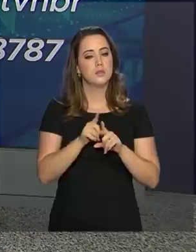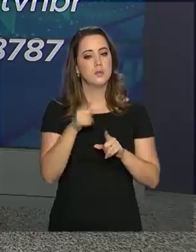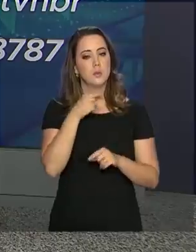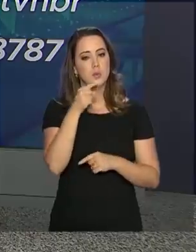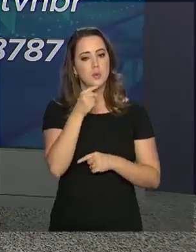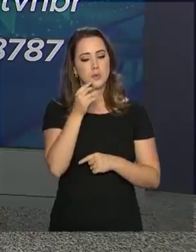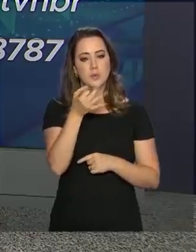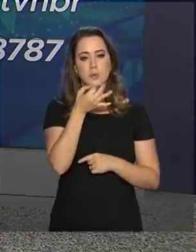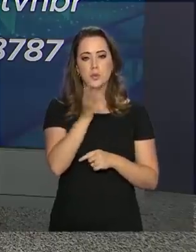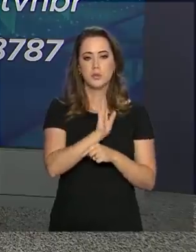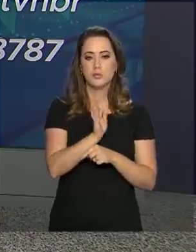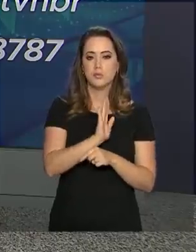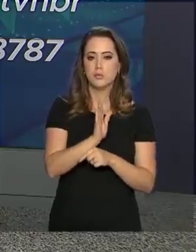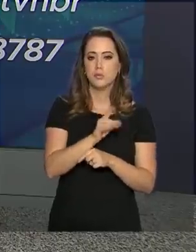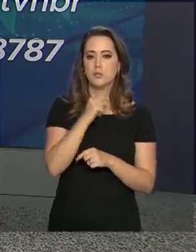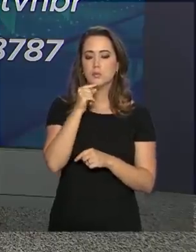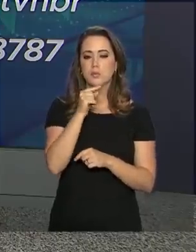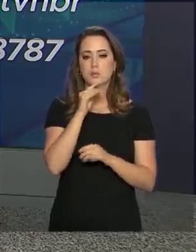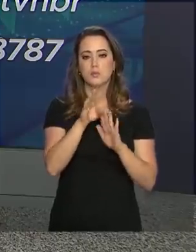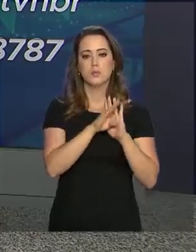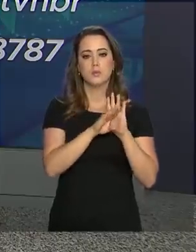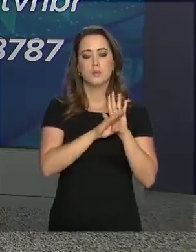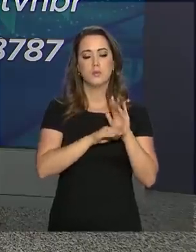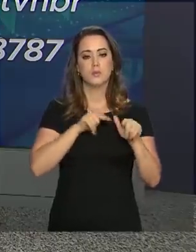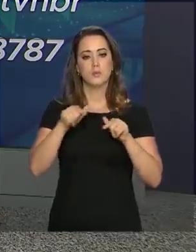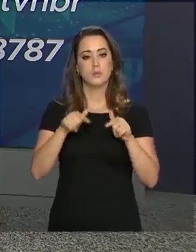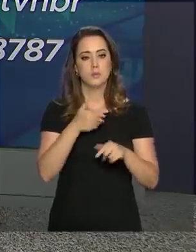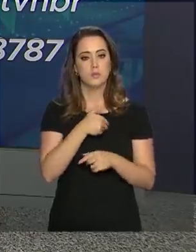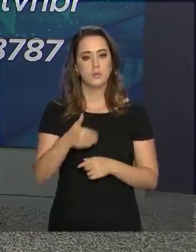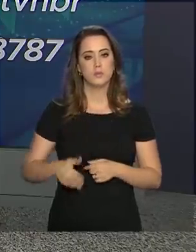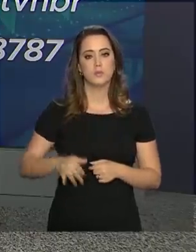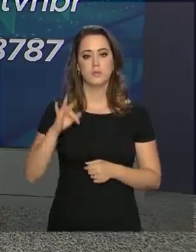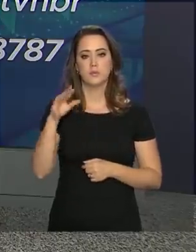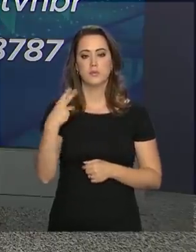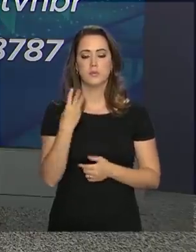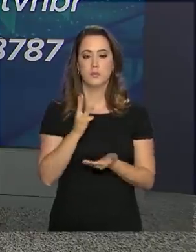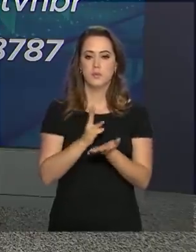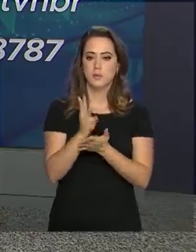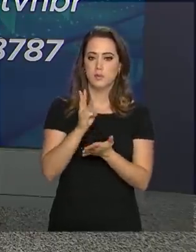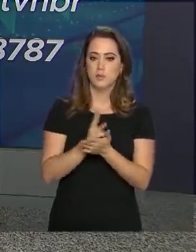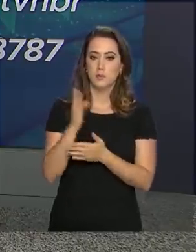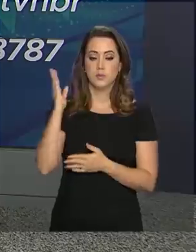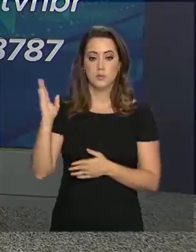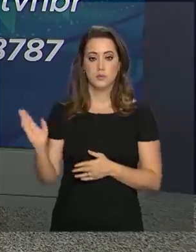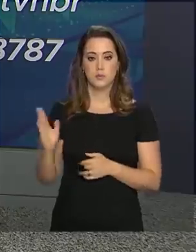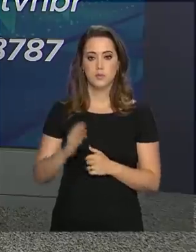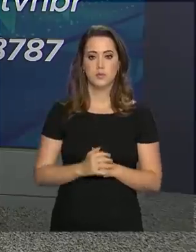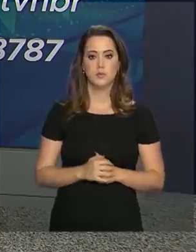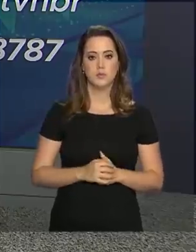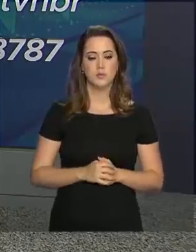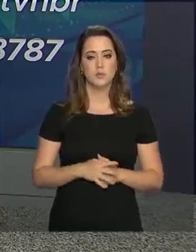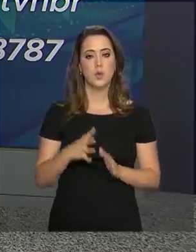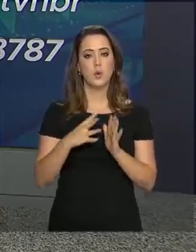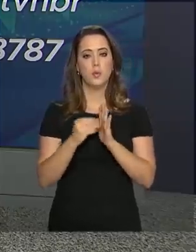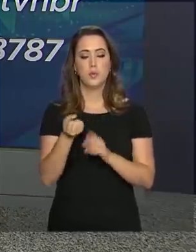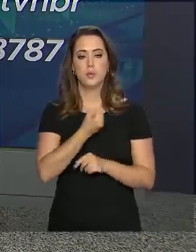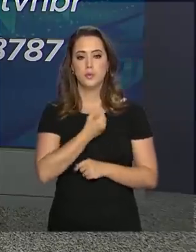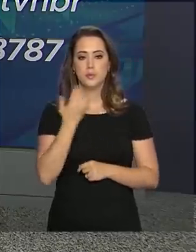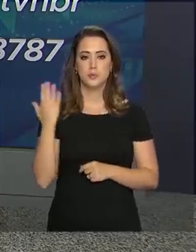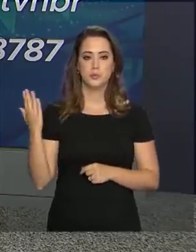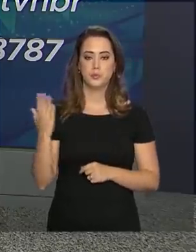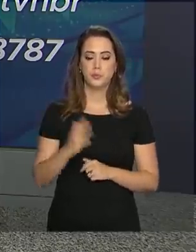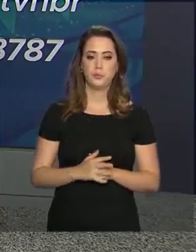ainda mandar sugestões de reportagens e dúvidas sobre programas e ações do governo federal para o nosso WhatsApp. Anote aí.